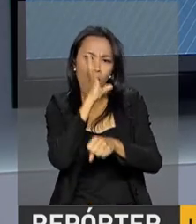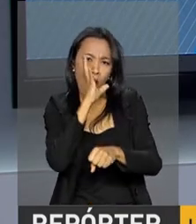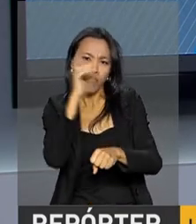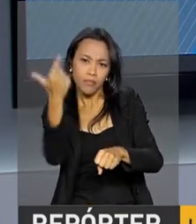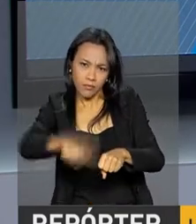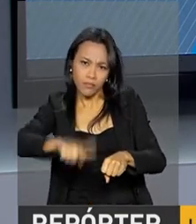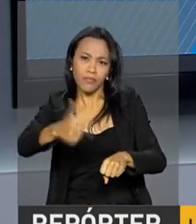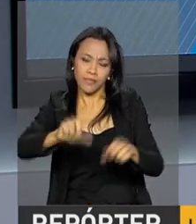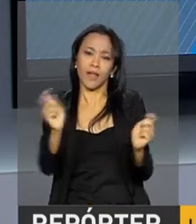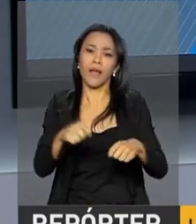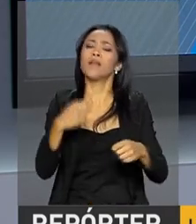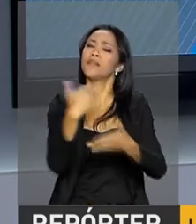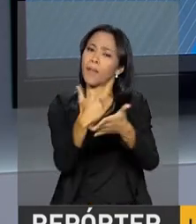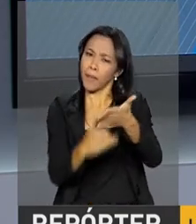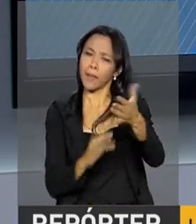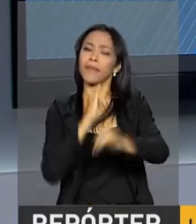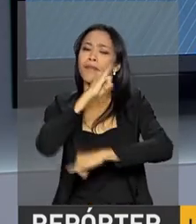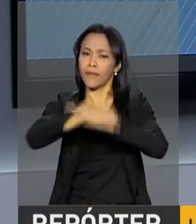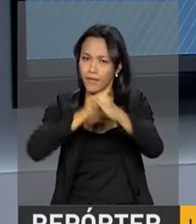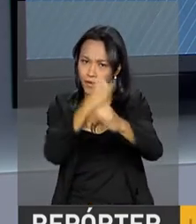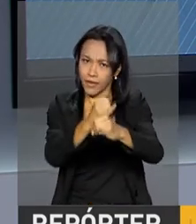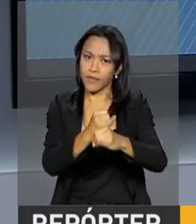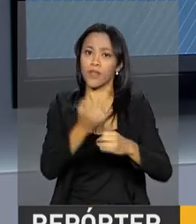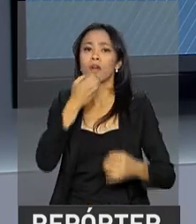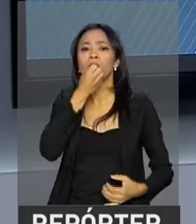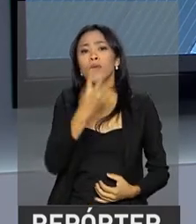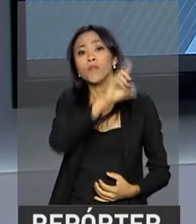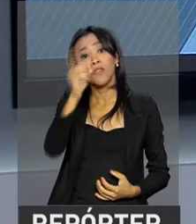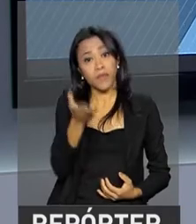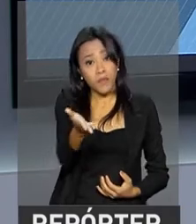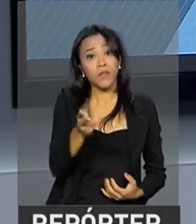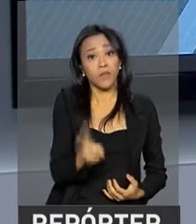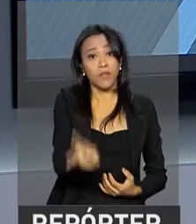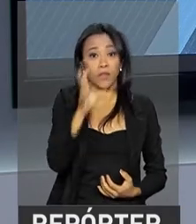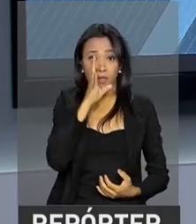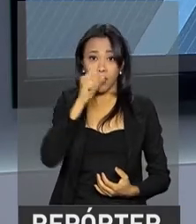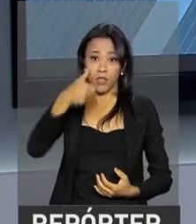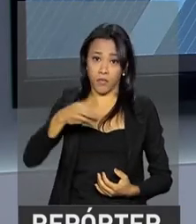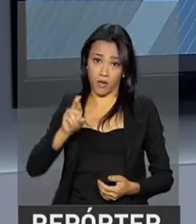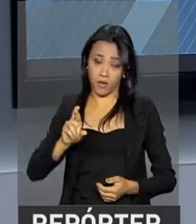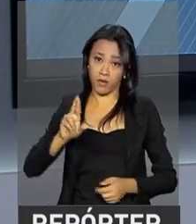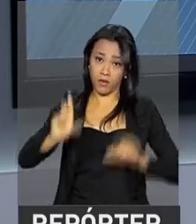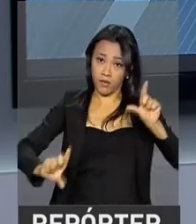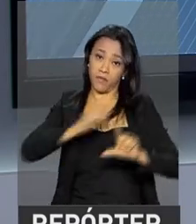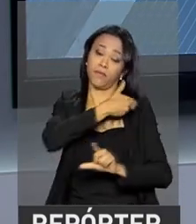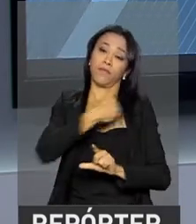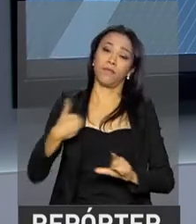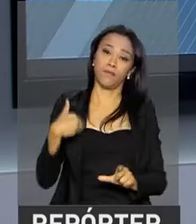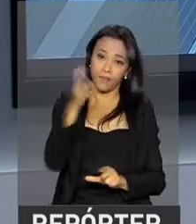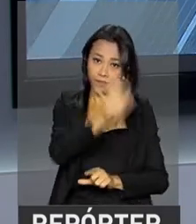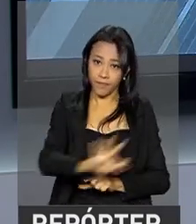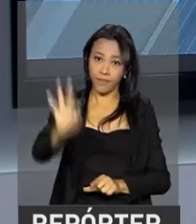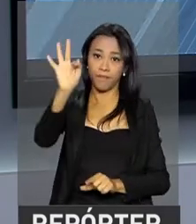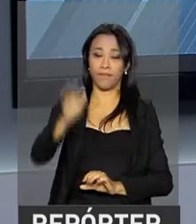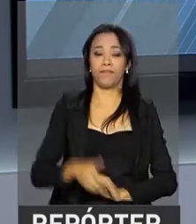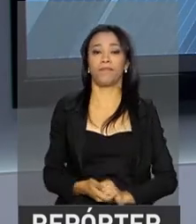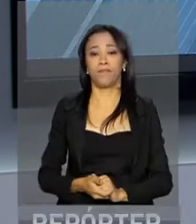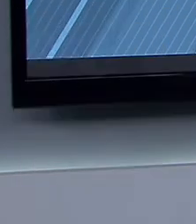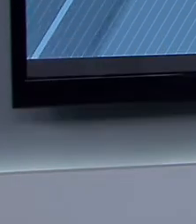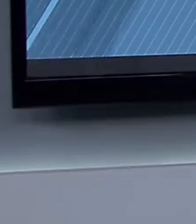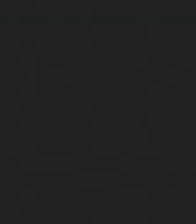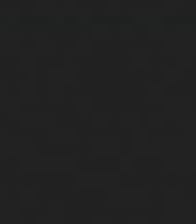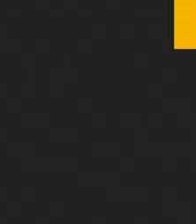toda a nossa programação também está na internet bom dia pra você e continue com a gente na nbr a tv do governo federal